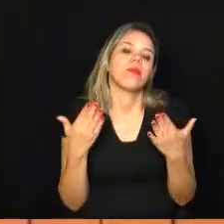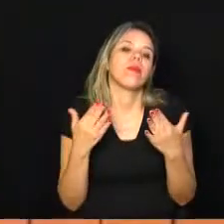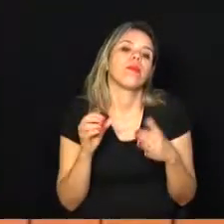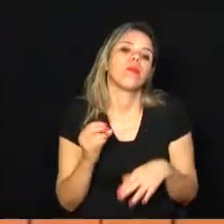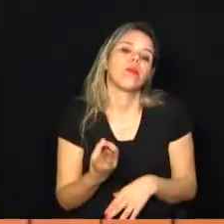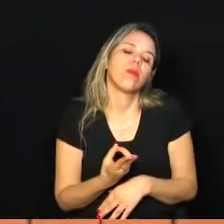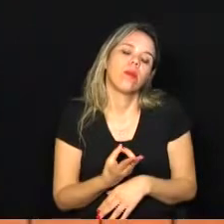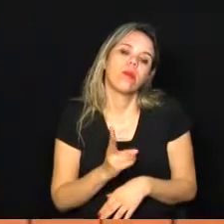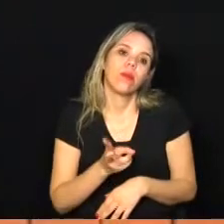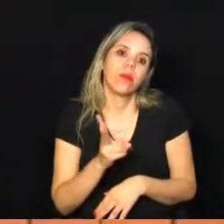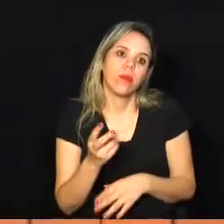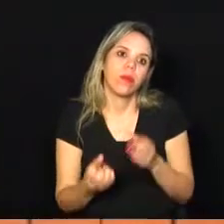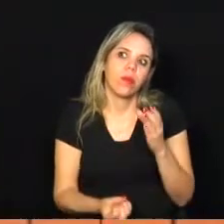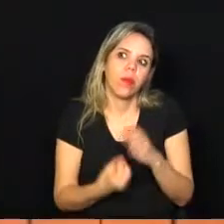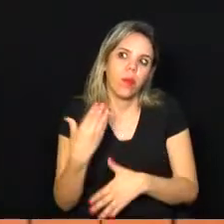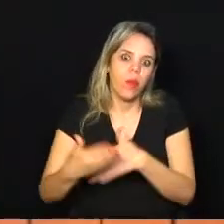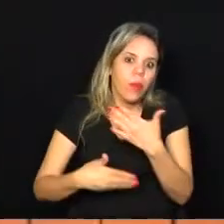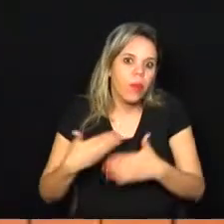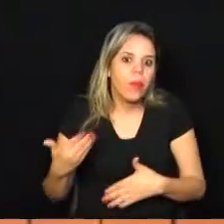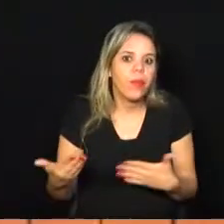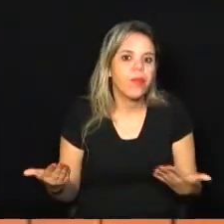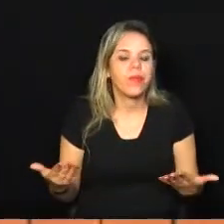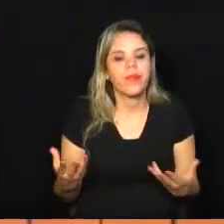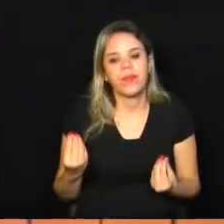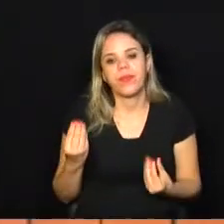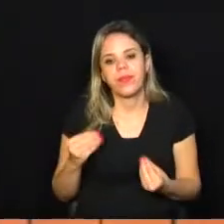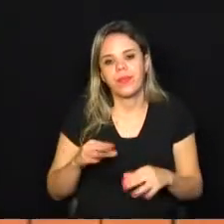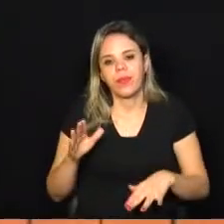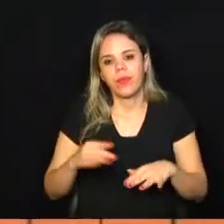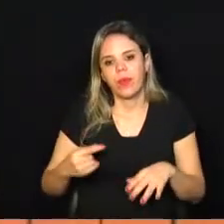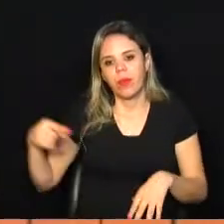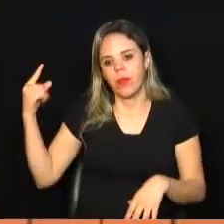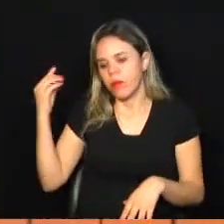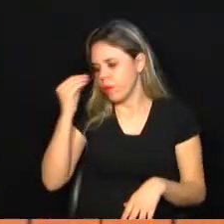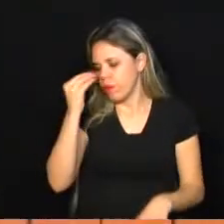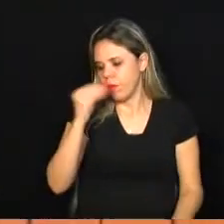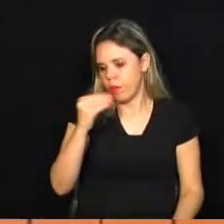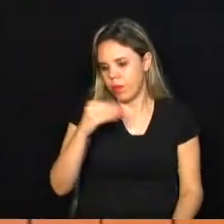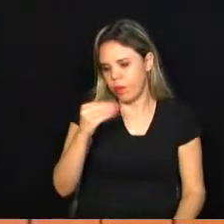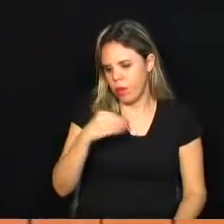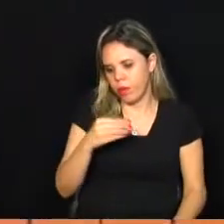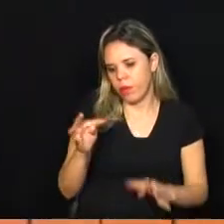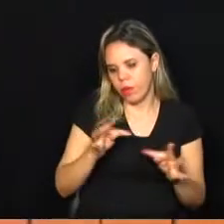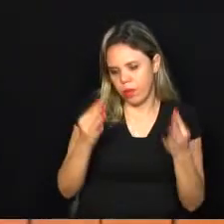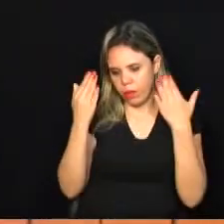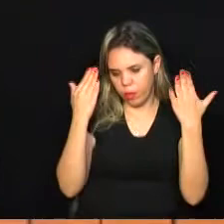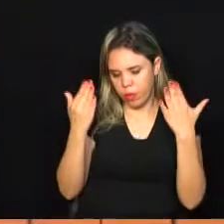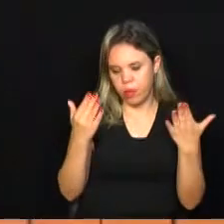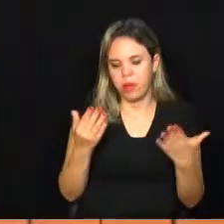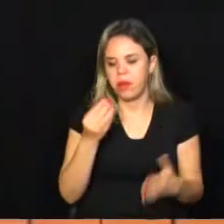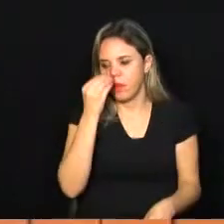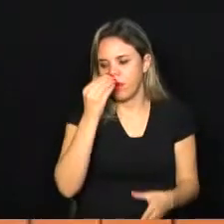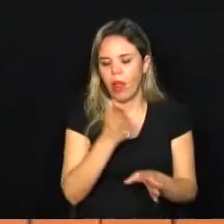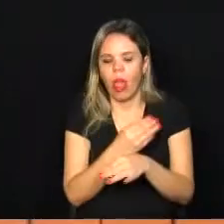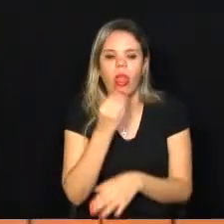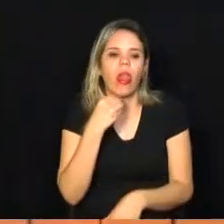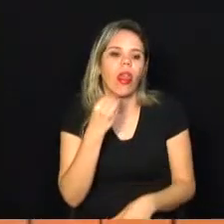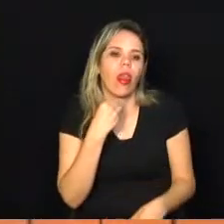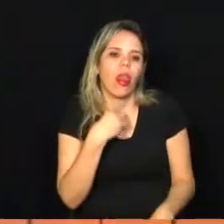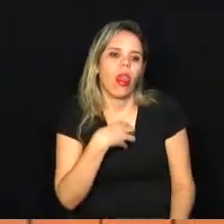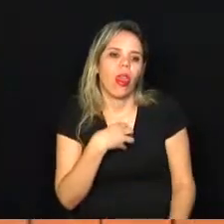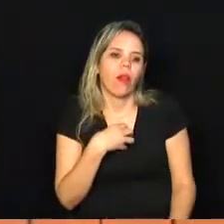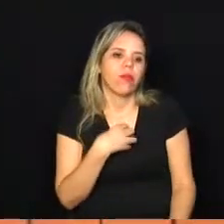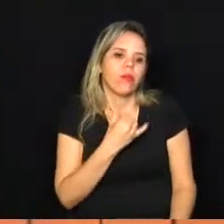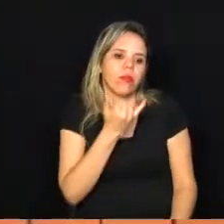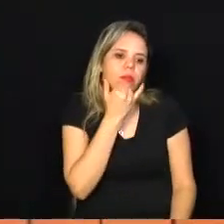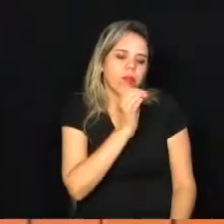ela sempre aconteceu e muitas vezes ela era negligenciada ou tratada como fraqueza, como uma